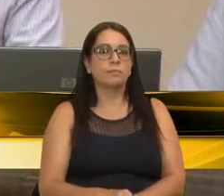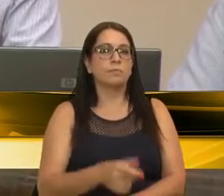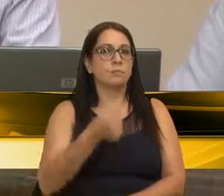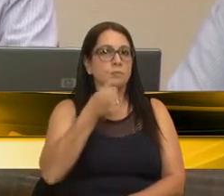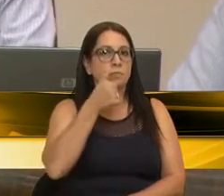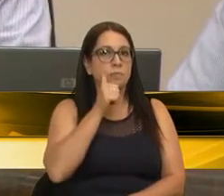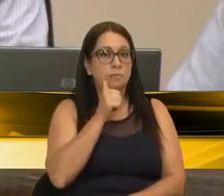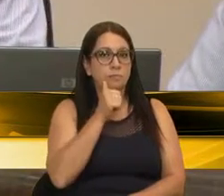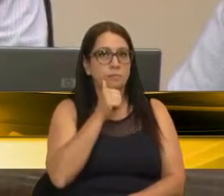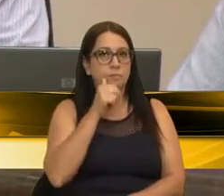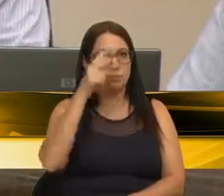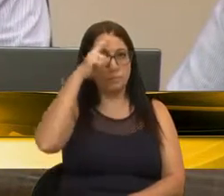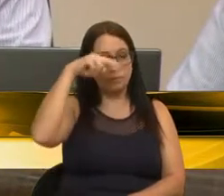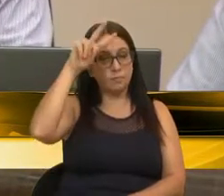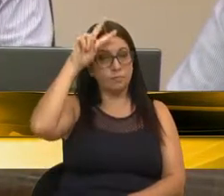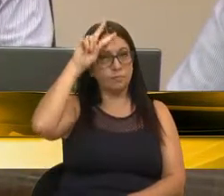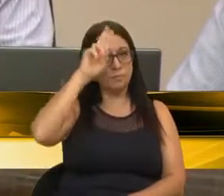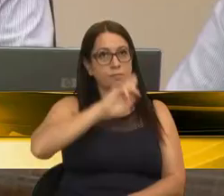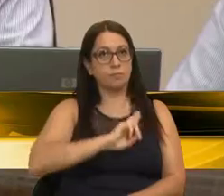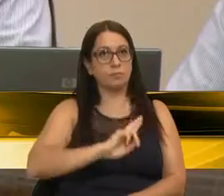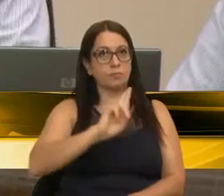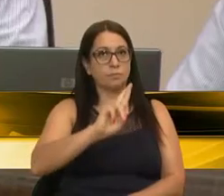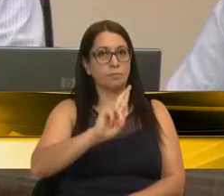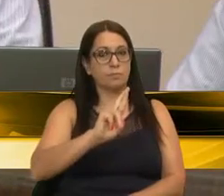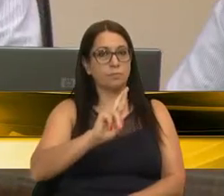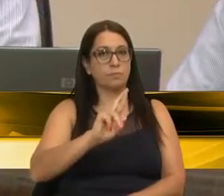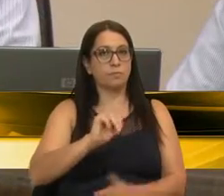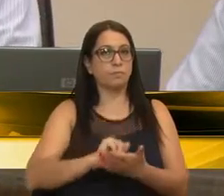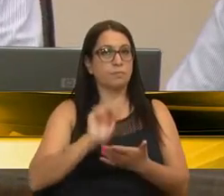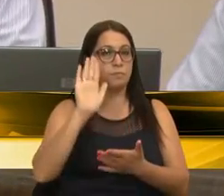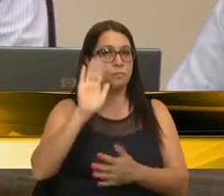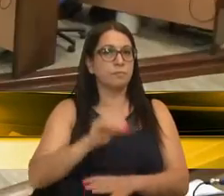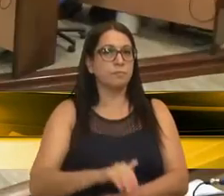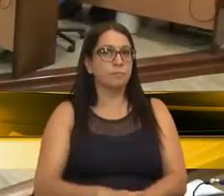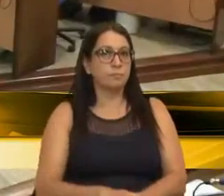e Edson da Rosa, que estão em representação. Questão de ordem, presidente. Pois não?